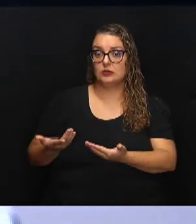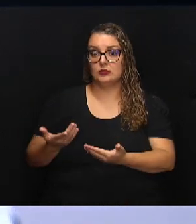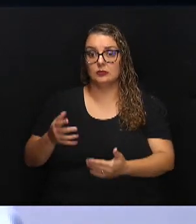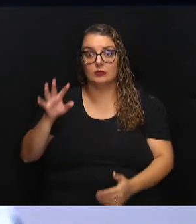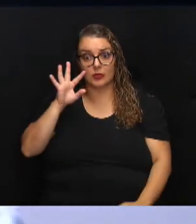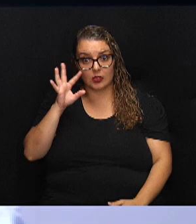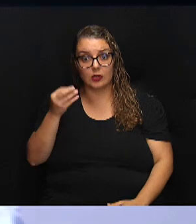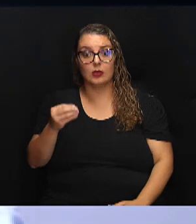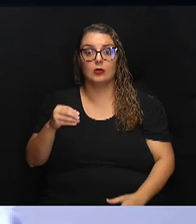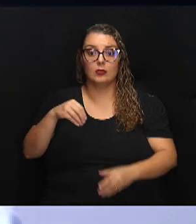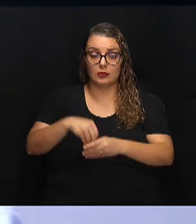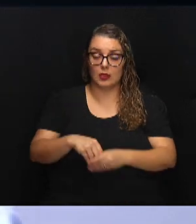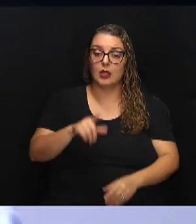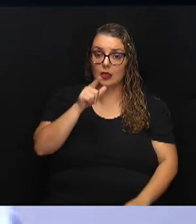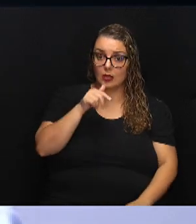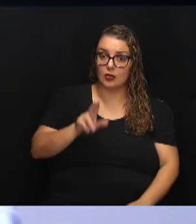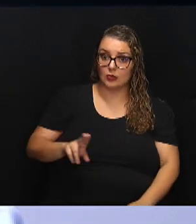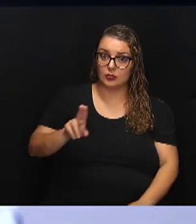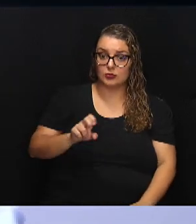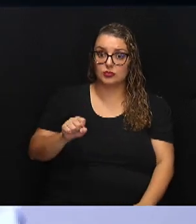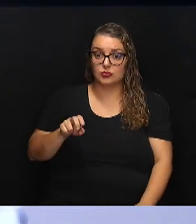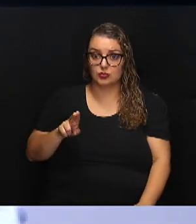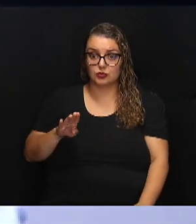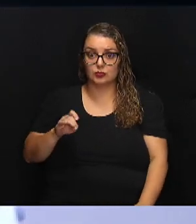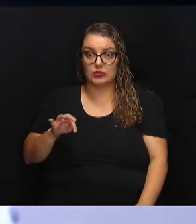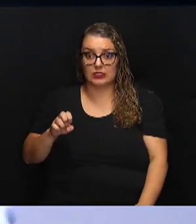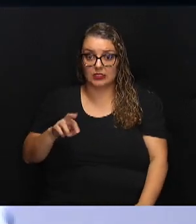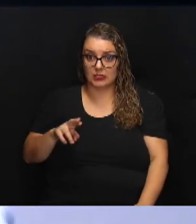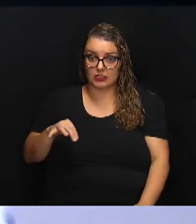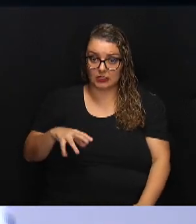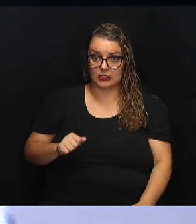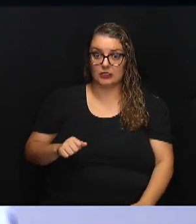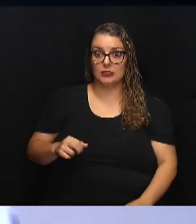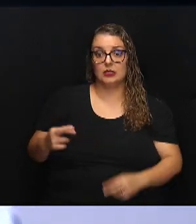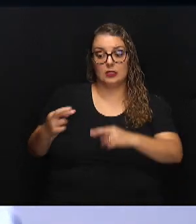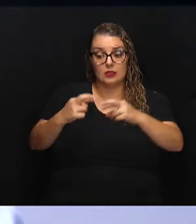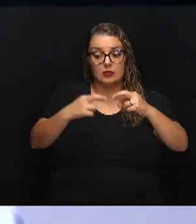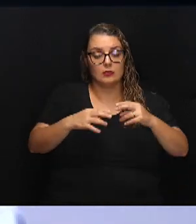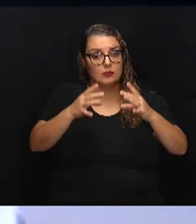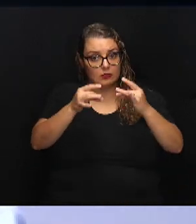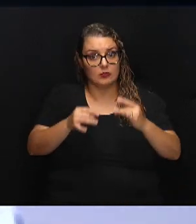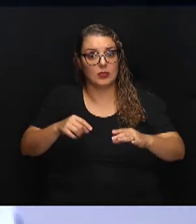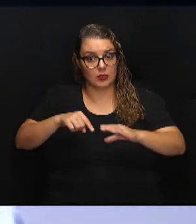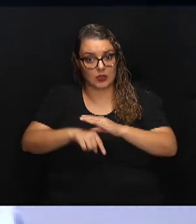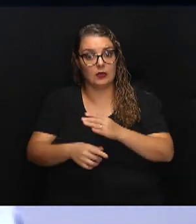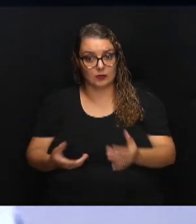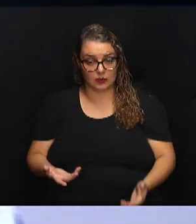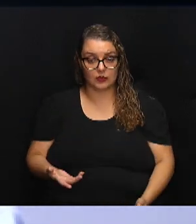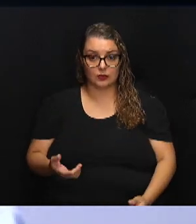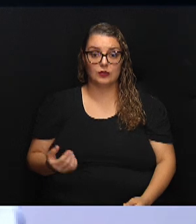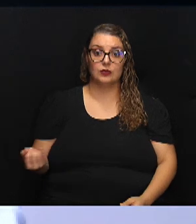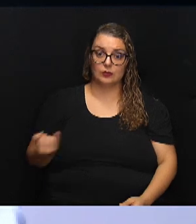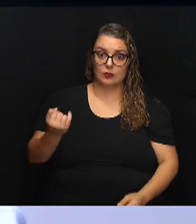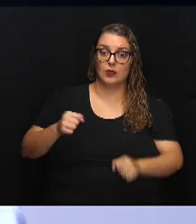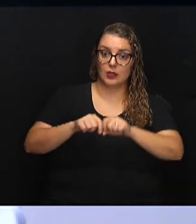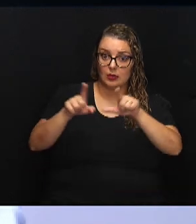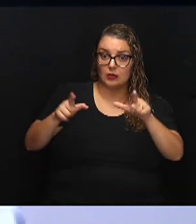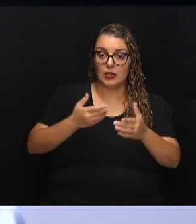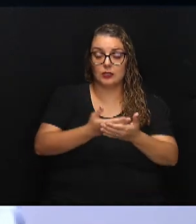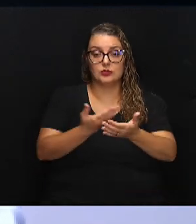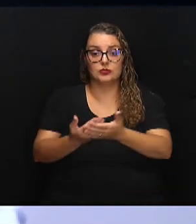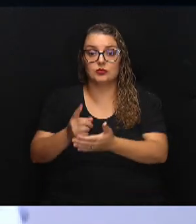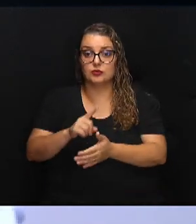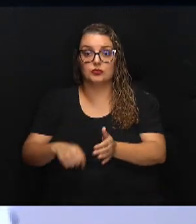compreender essa água, o uso da água subterrânea, e analisar isso de maneira mais a fundo. Então é importante destacar que o estudo ele não